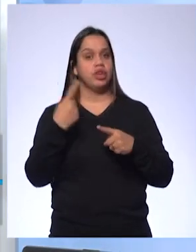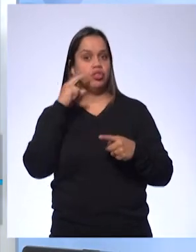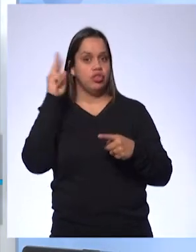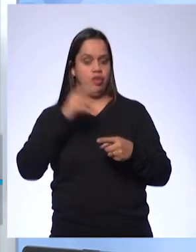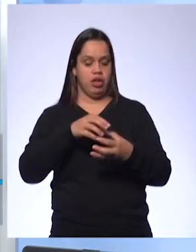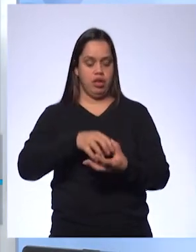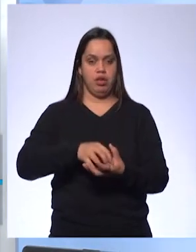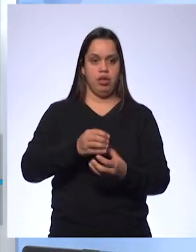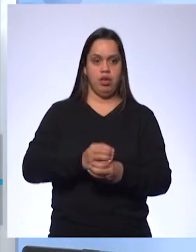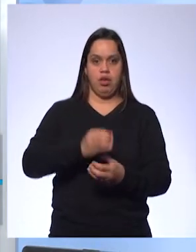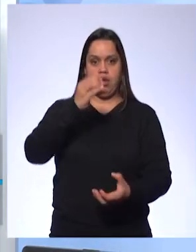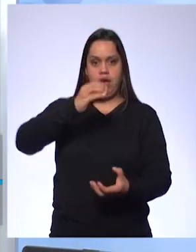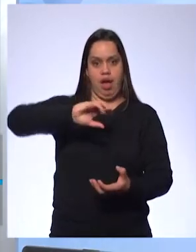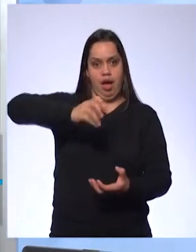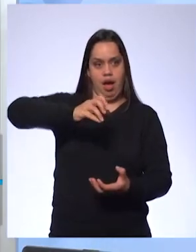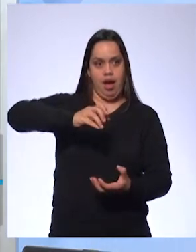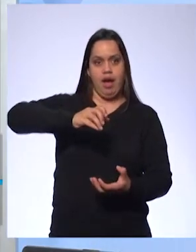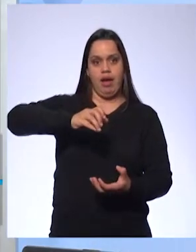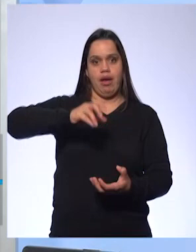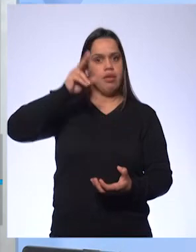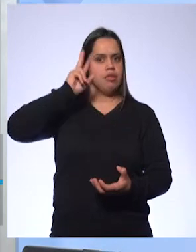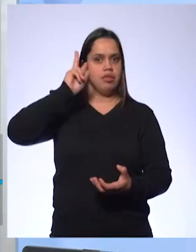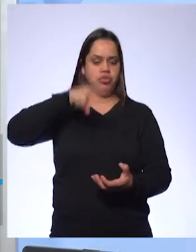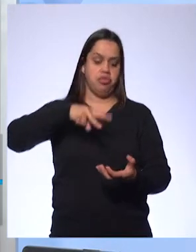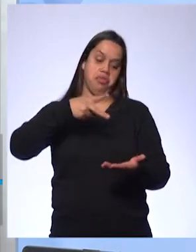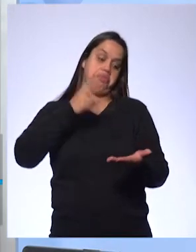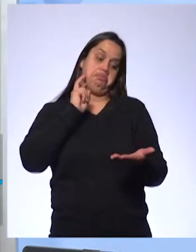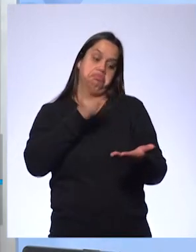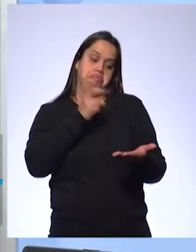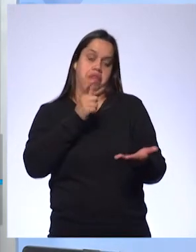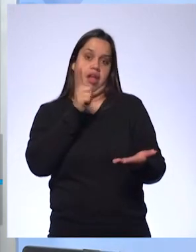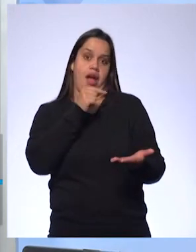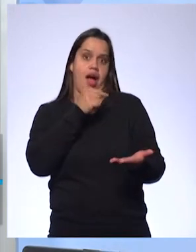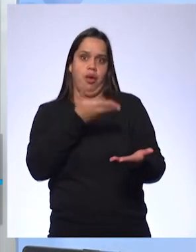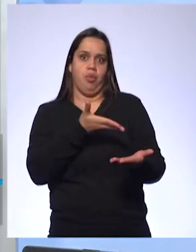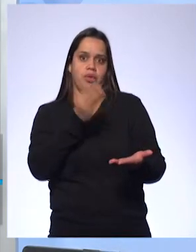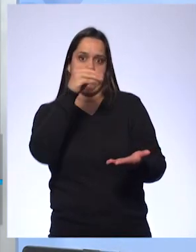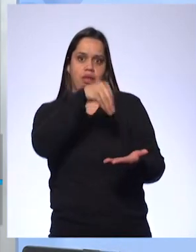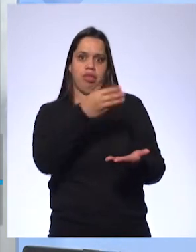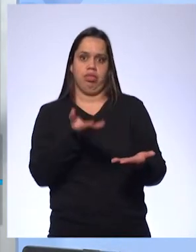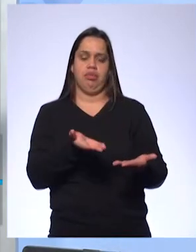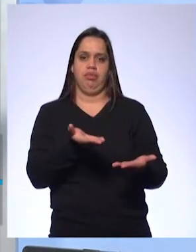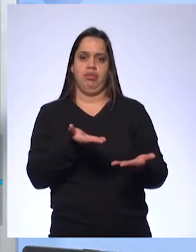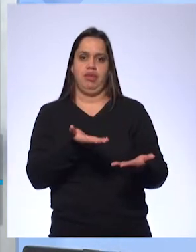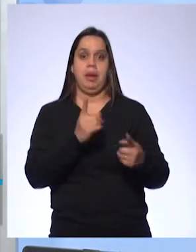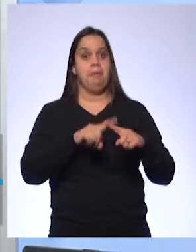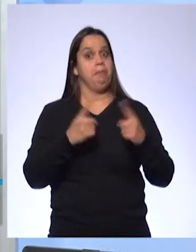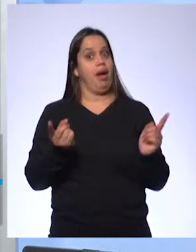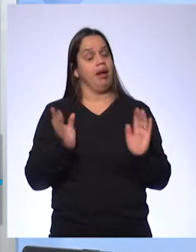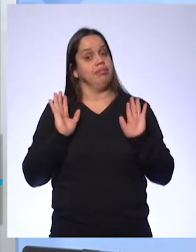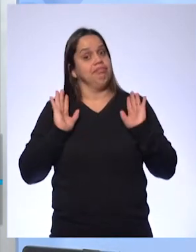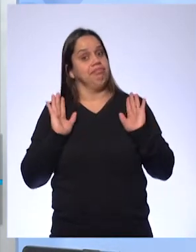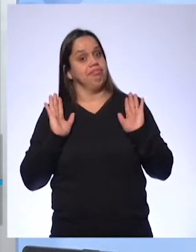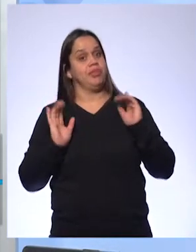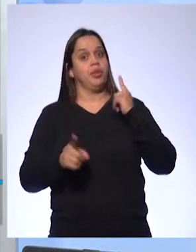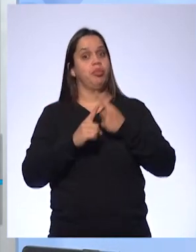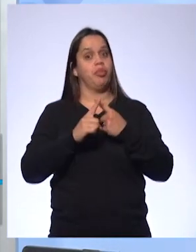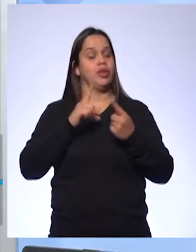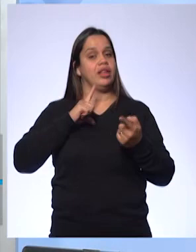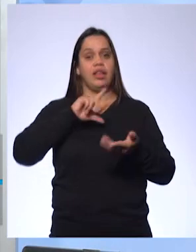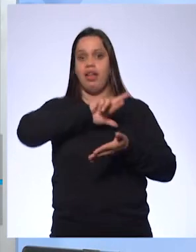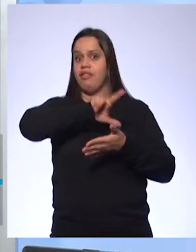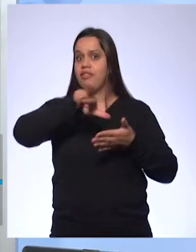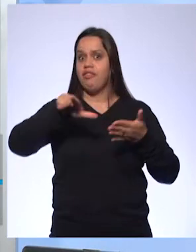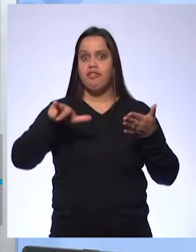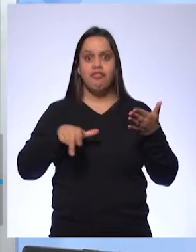garrafa d'água, por exemplo, como esta, o que tem aqui dentro é água. Né? Mas há controvérsias, porque tem vários líquidos que têm